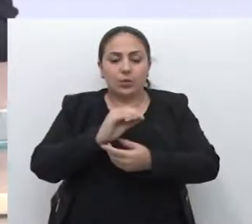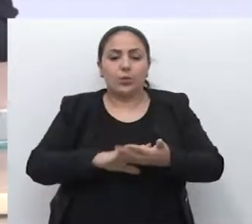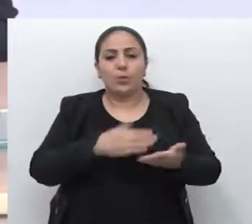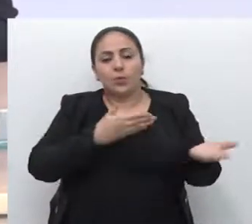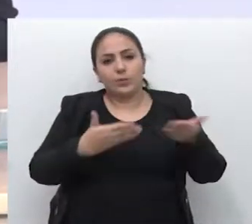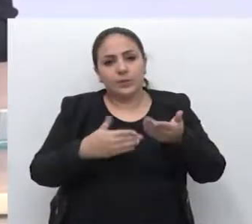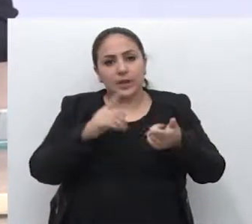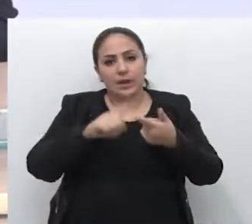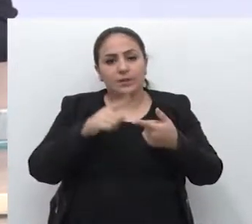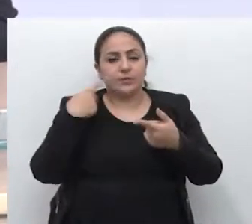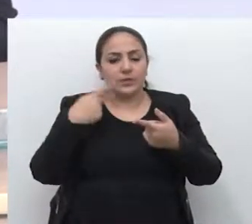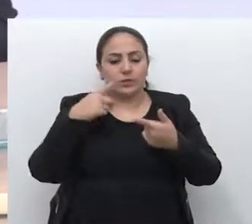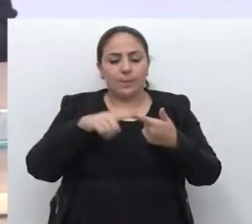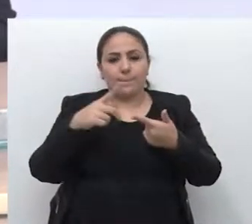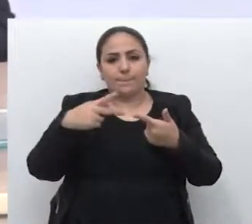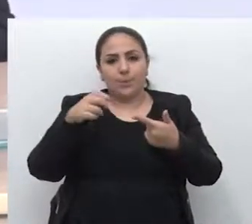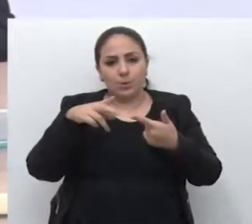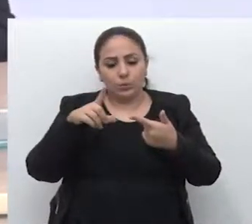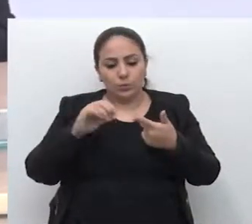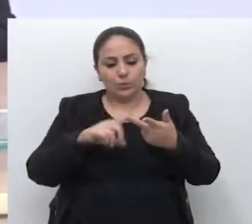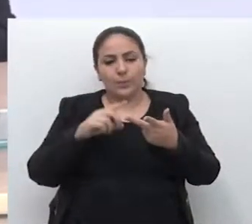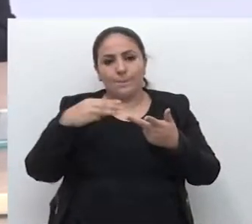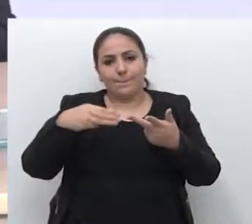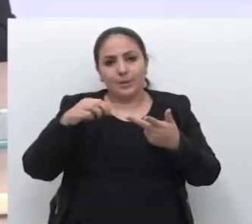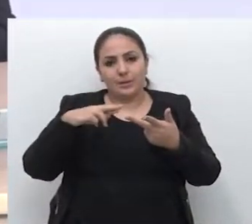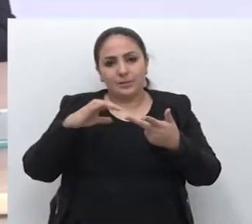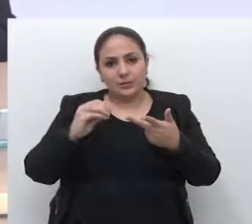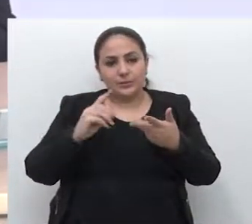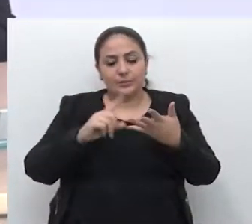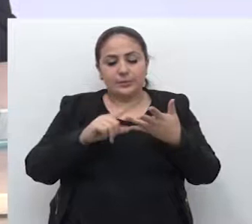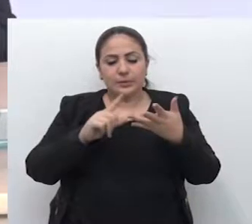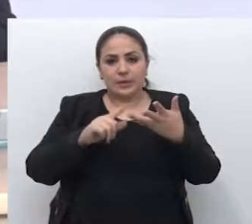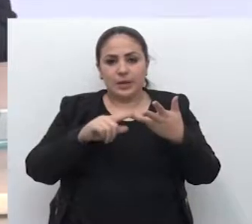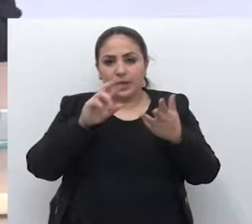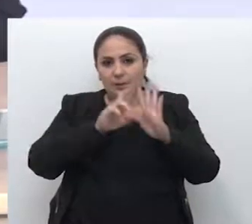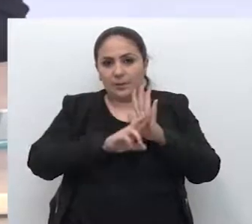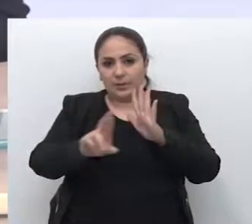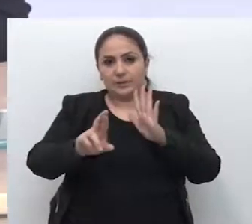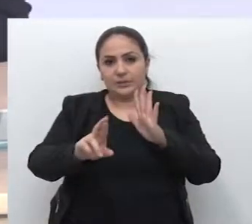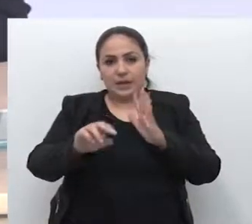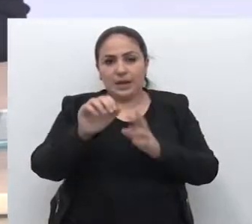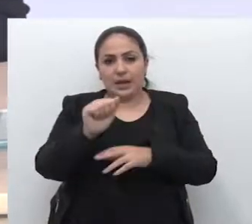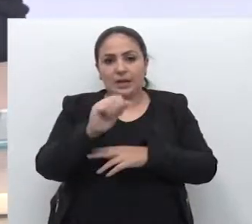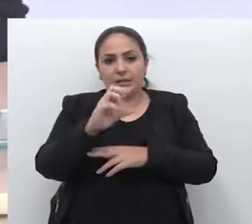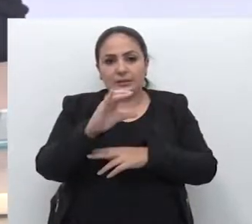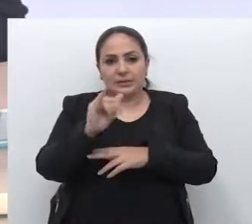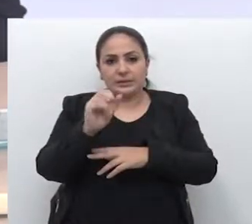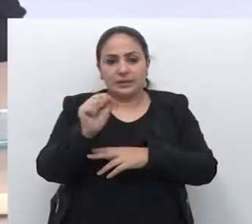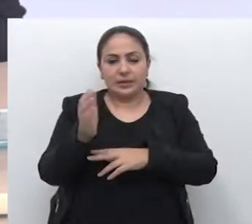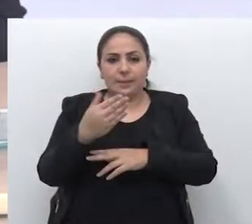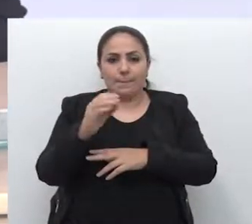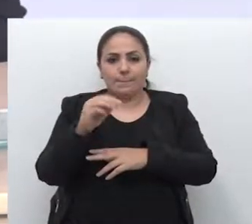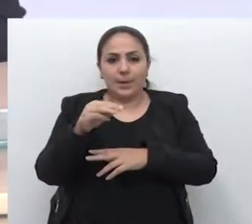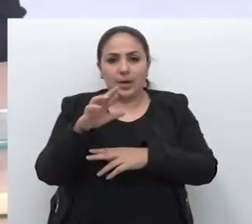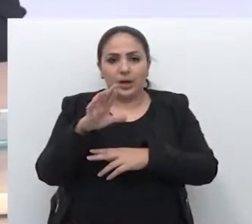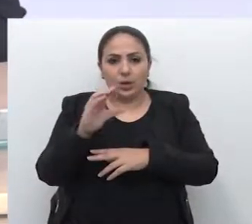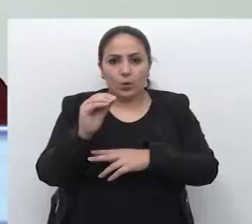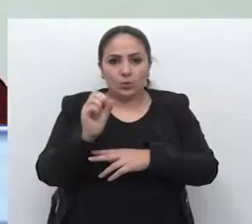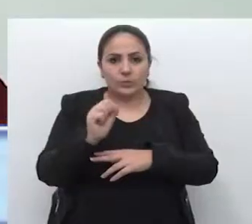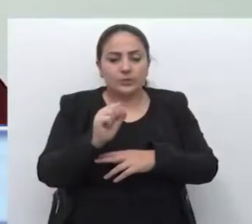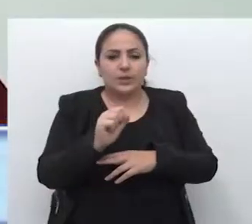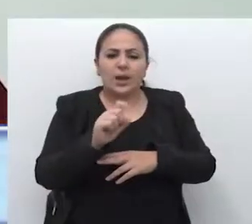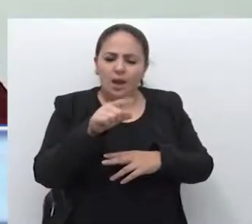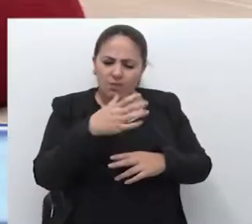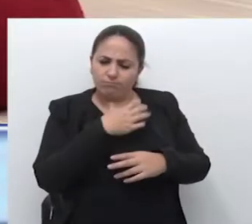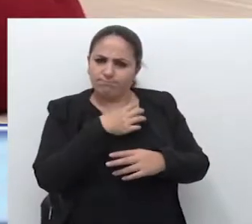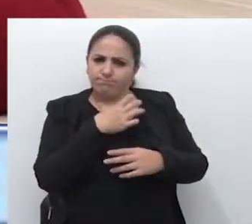Os convidados do programa são os vereadores Paulo Necli e Márcio Patucci e o representante da CISA, Marco Matos.